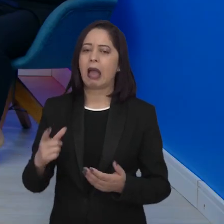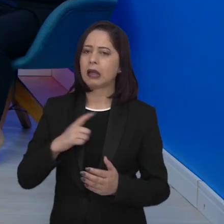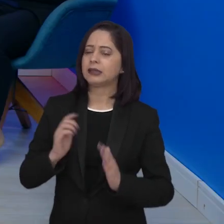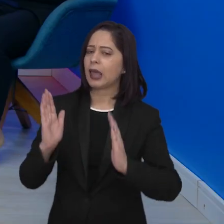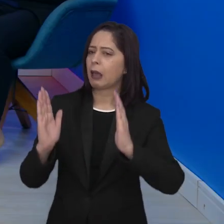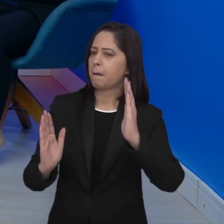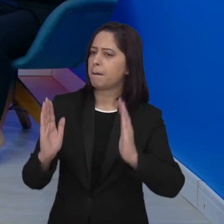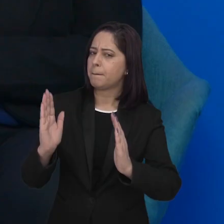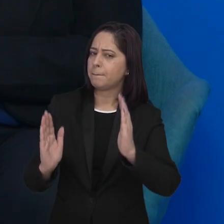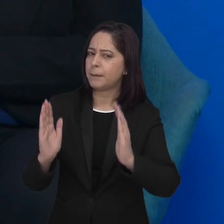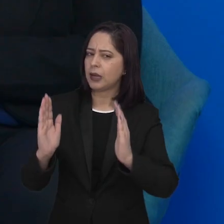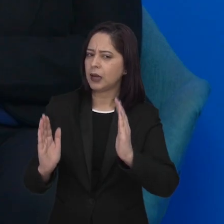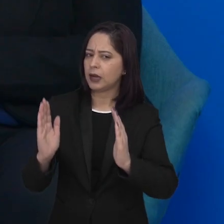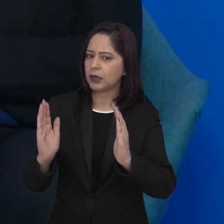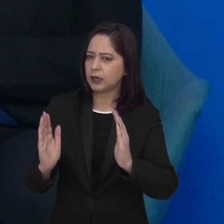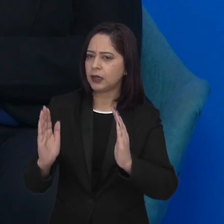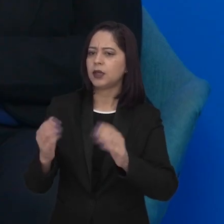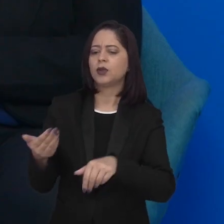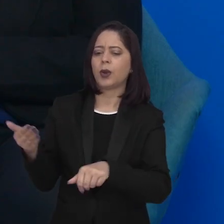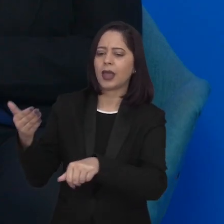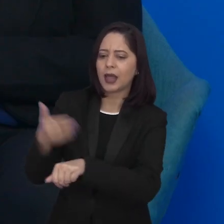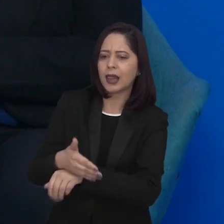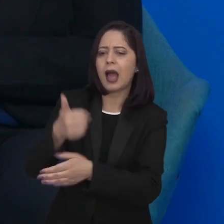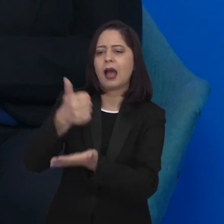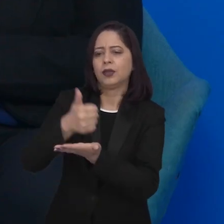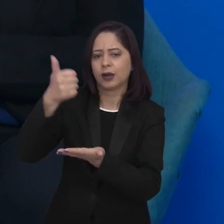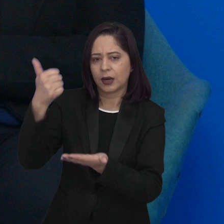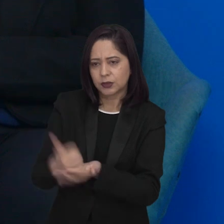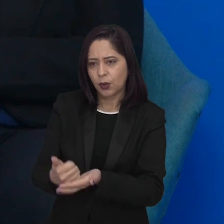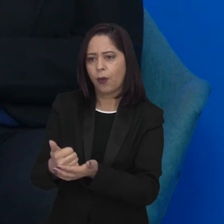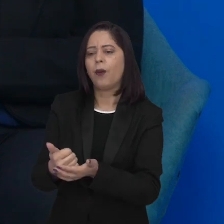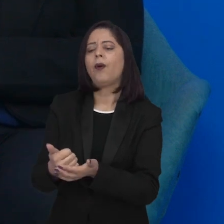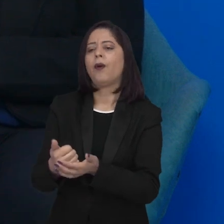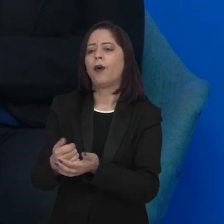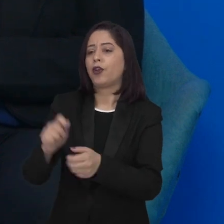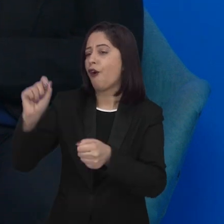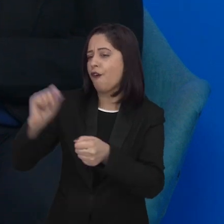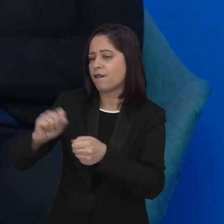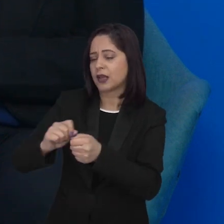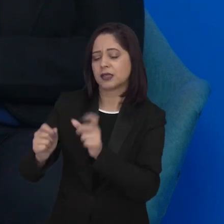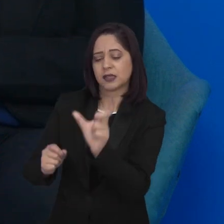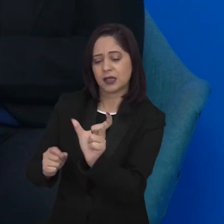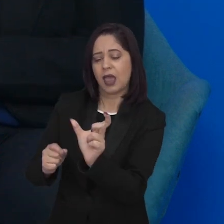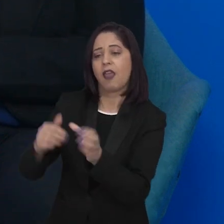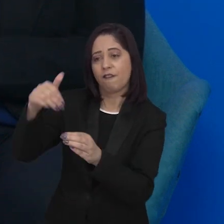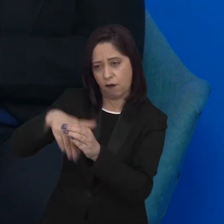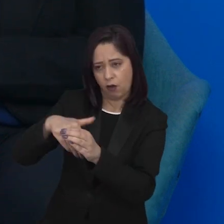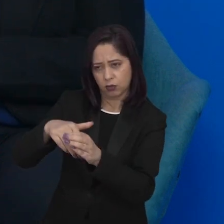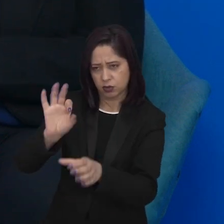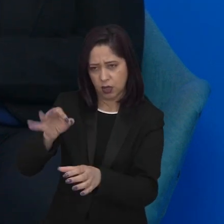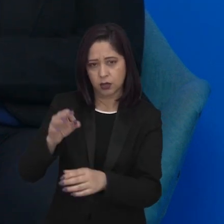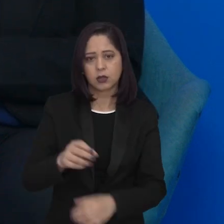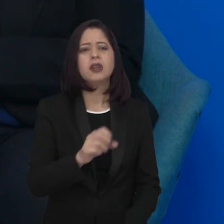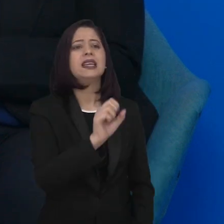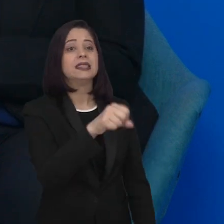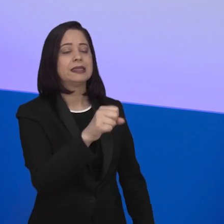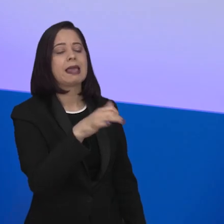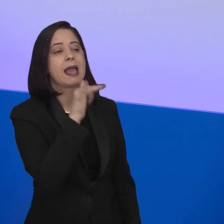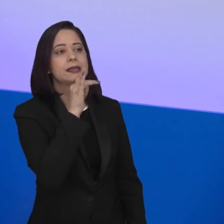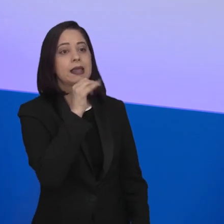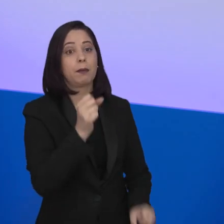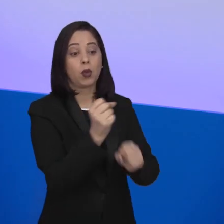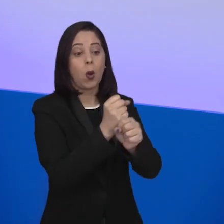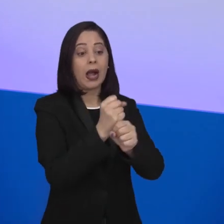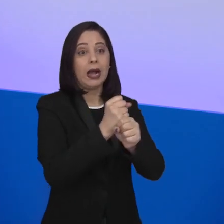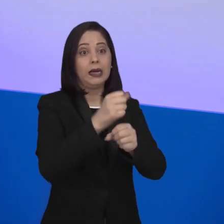período que geralmente o pessoal recorre ao cartório para já ter o título em mãos para poder praticar o voto, né? E sempre